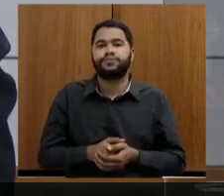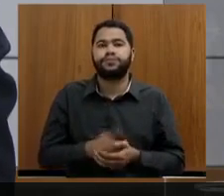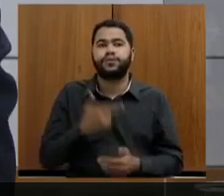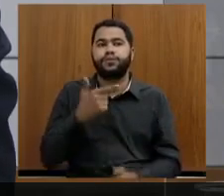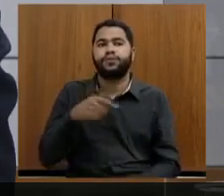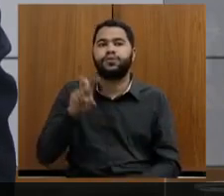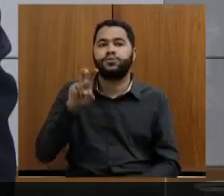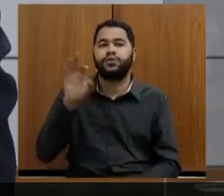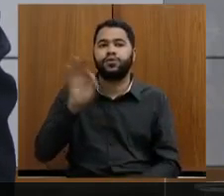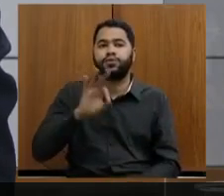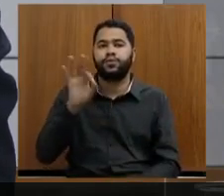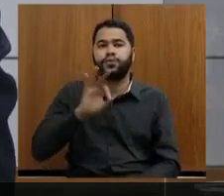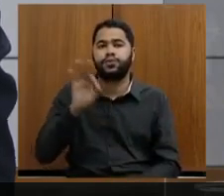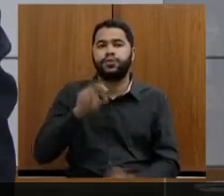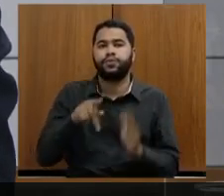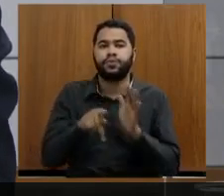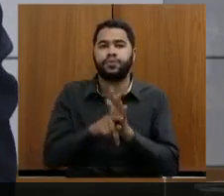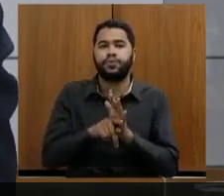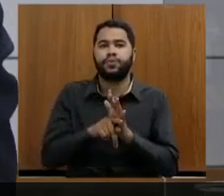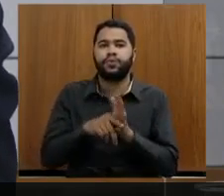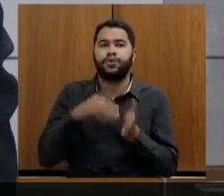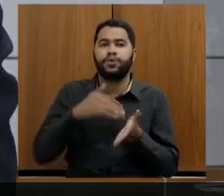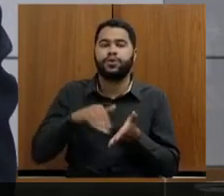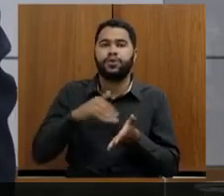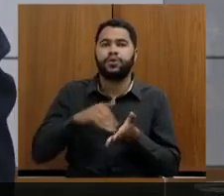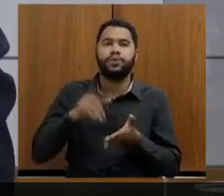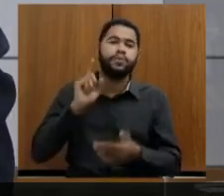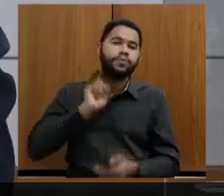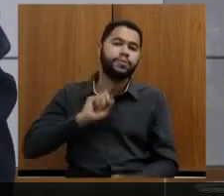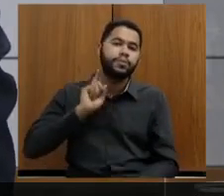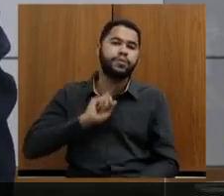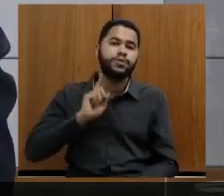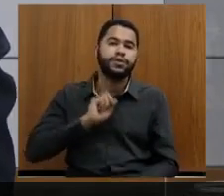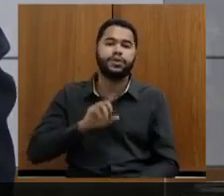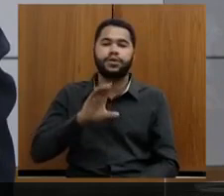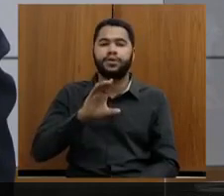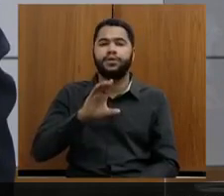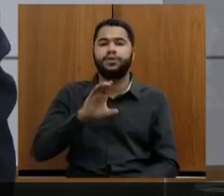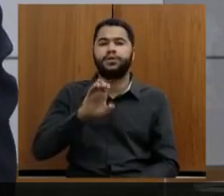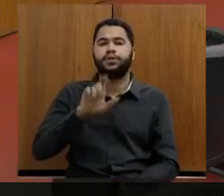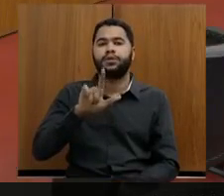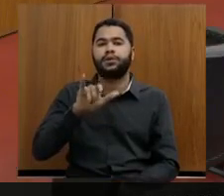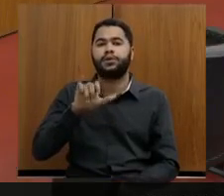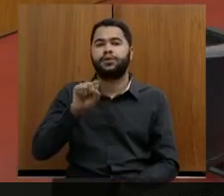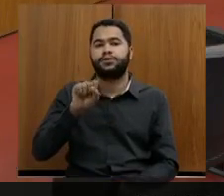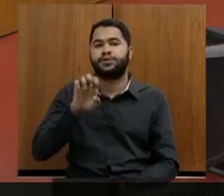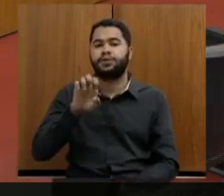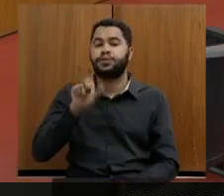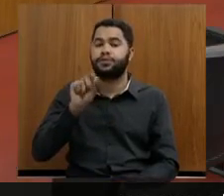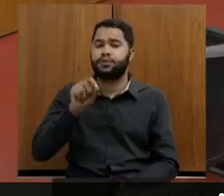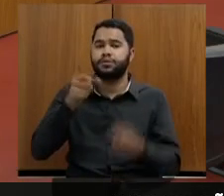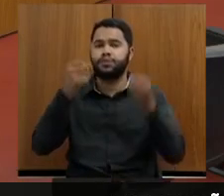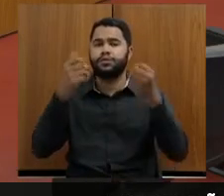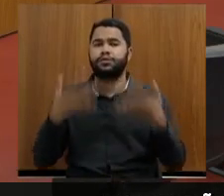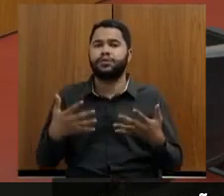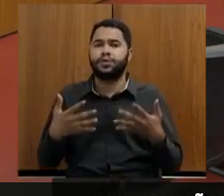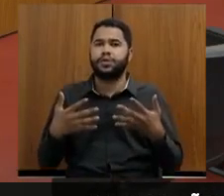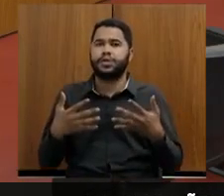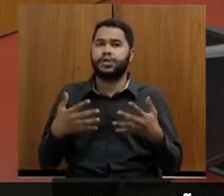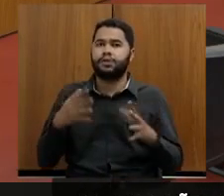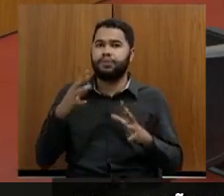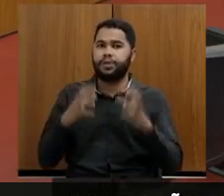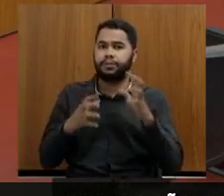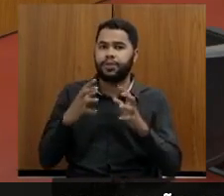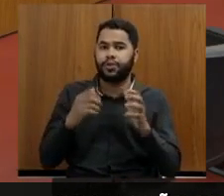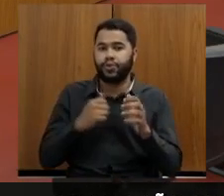25% amar a federal tá no estado de Minas Gerais deputados feliz e acaba de falar sobre uma briga